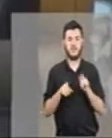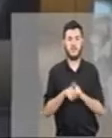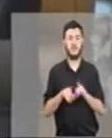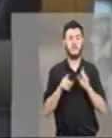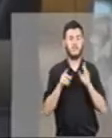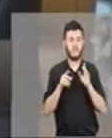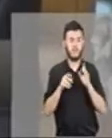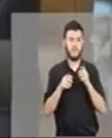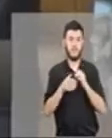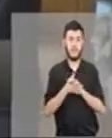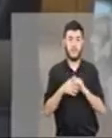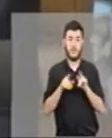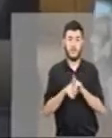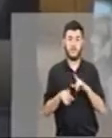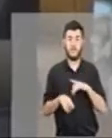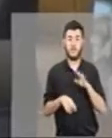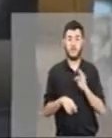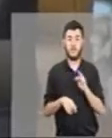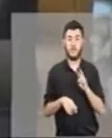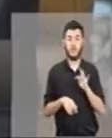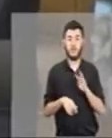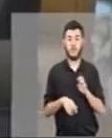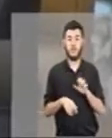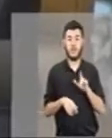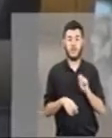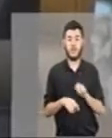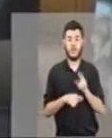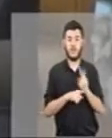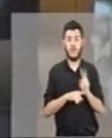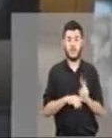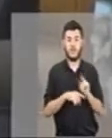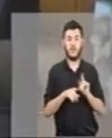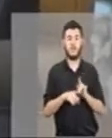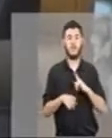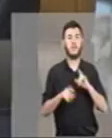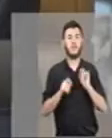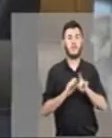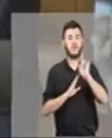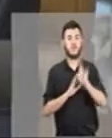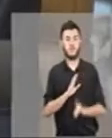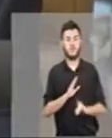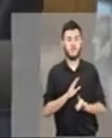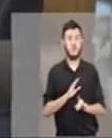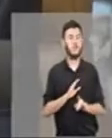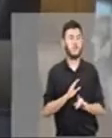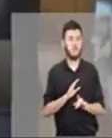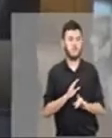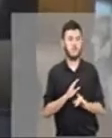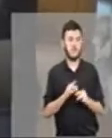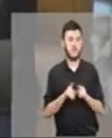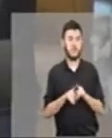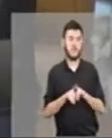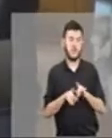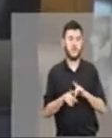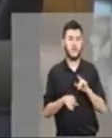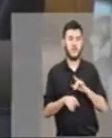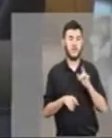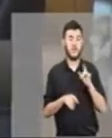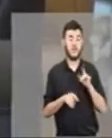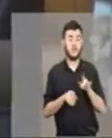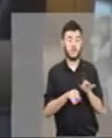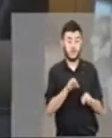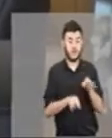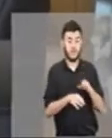obtida, a tutela constitucional que preserva os direitos e prerrogativas que assistem a qualquer acusado em sede processual penal.